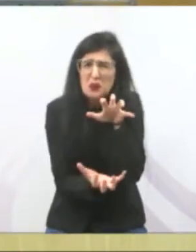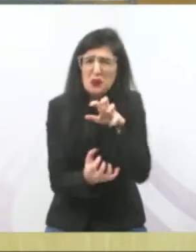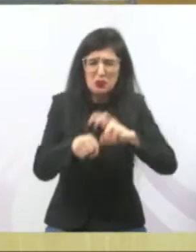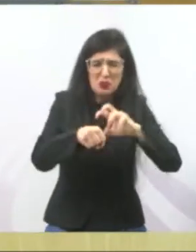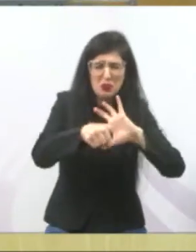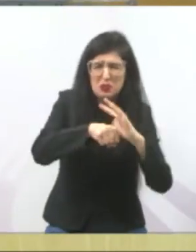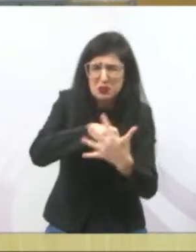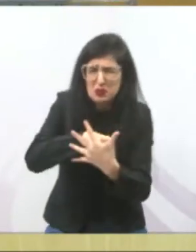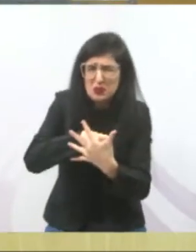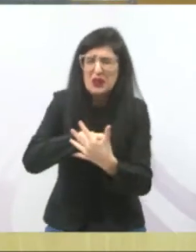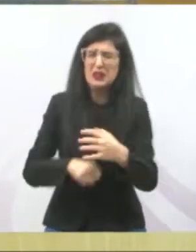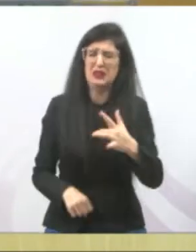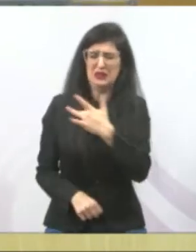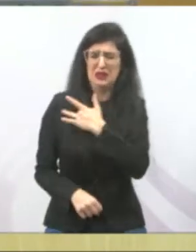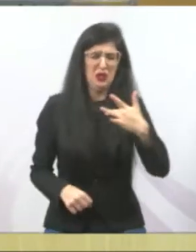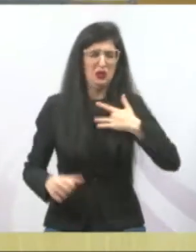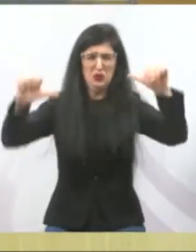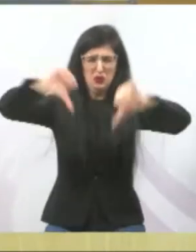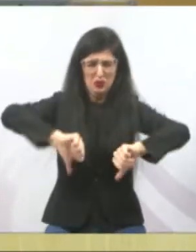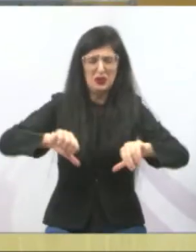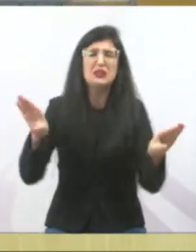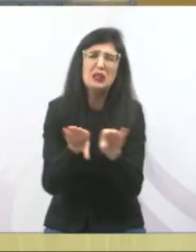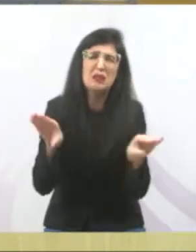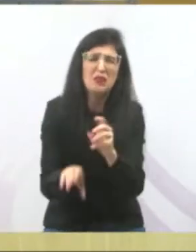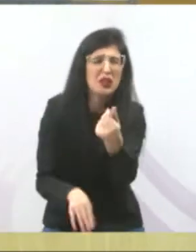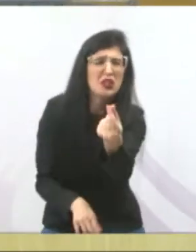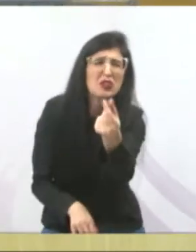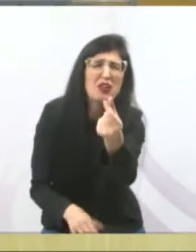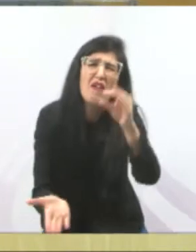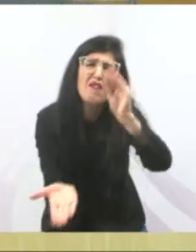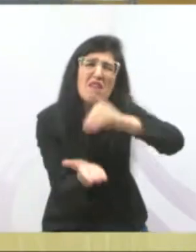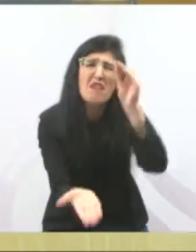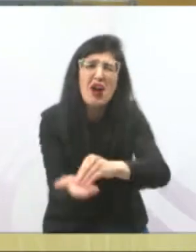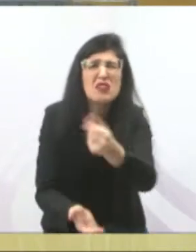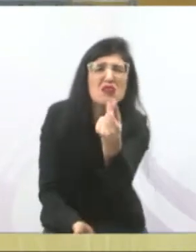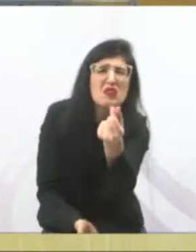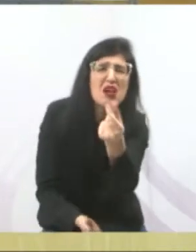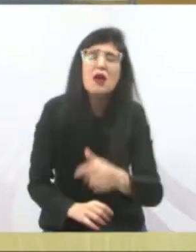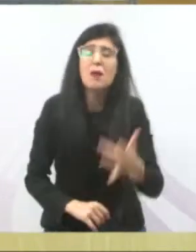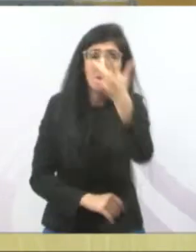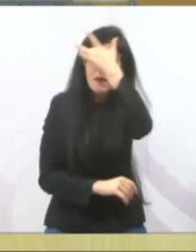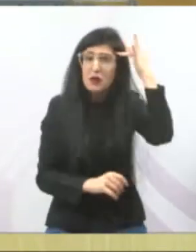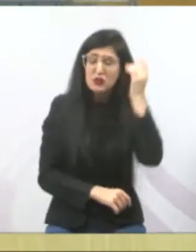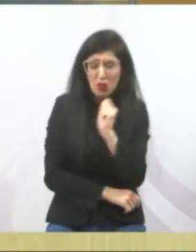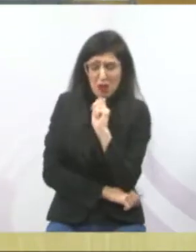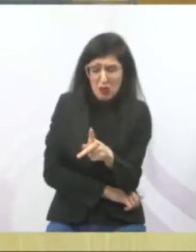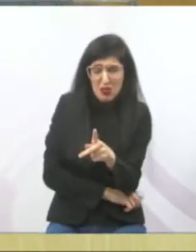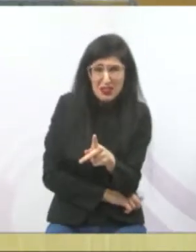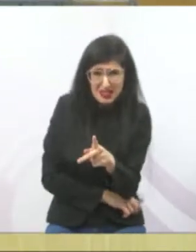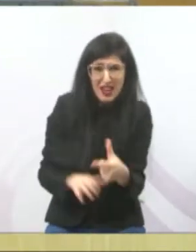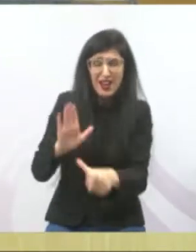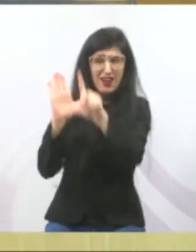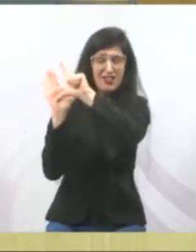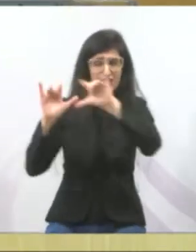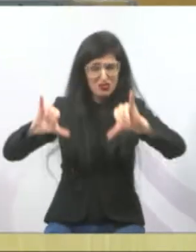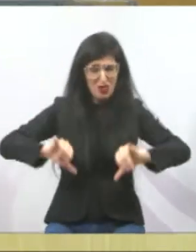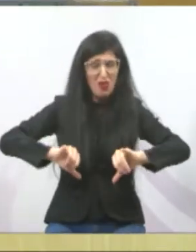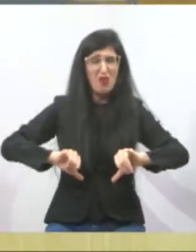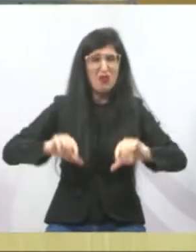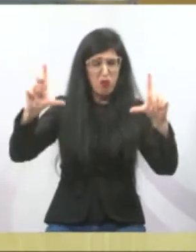nécio é a tristeza de sua mãe. Os tesouros da maldade não terão proveito,